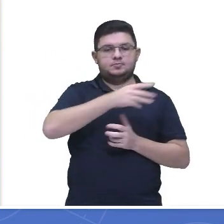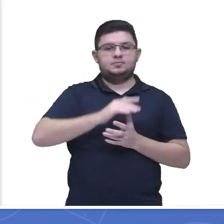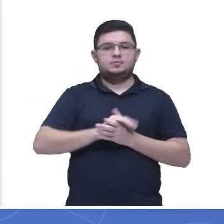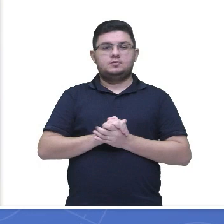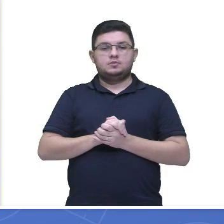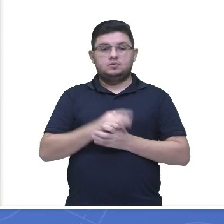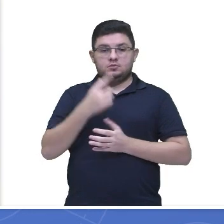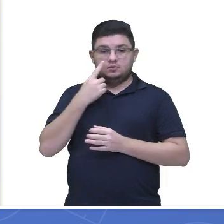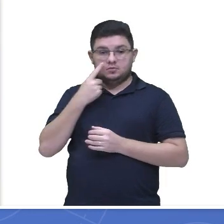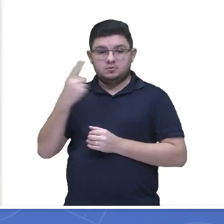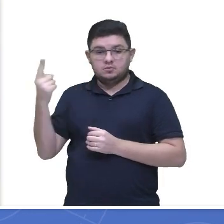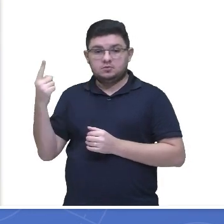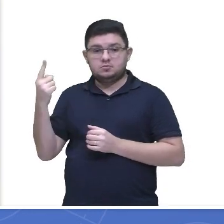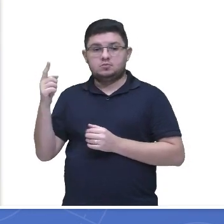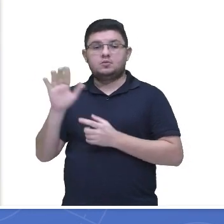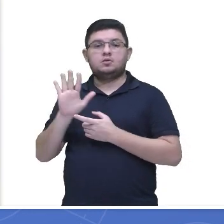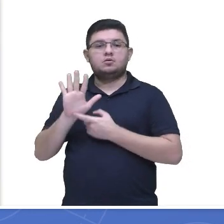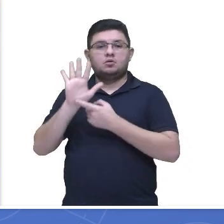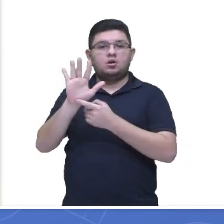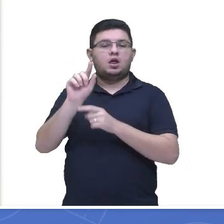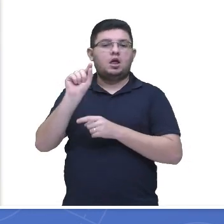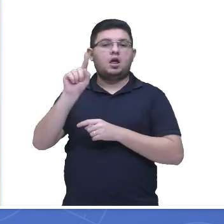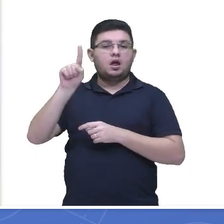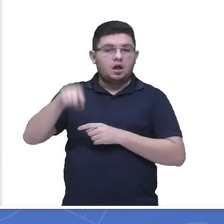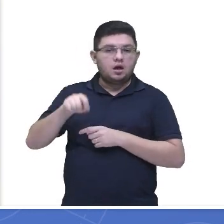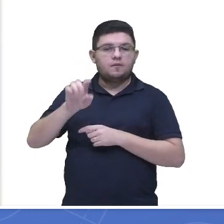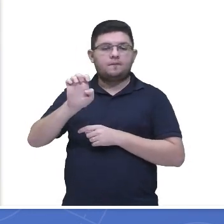Eles representam o benzeno,